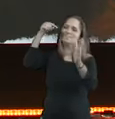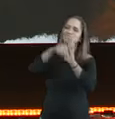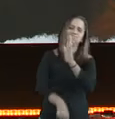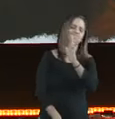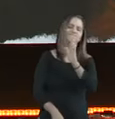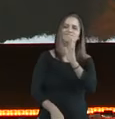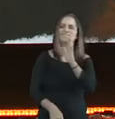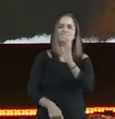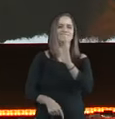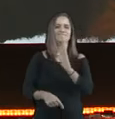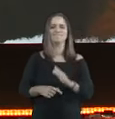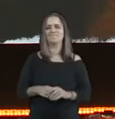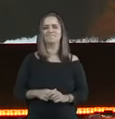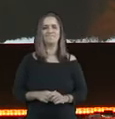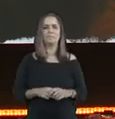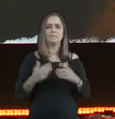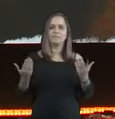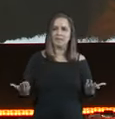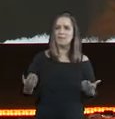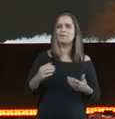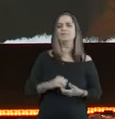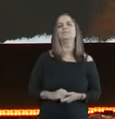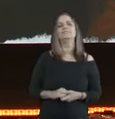que ninguém cogite sair desse time e dessa família,